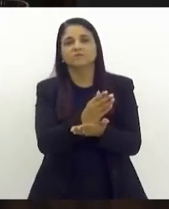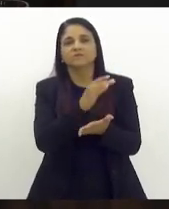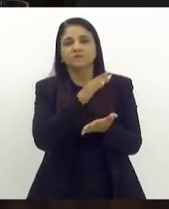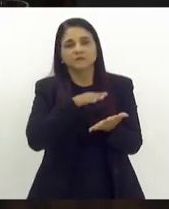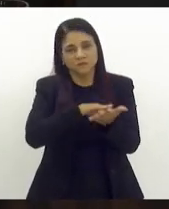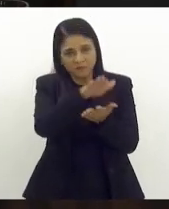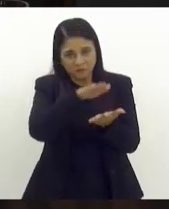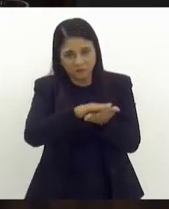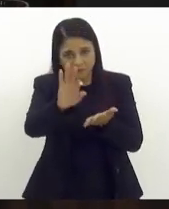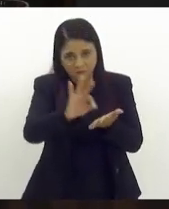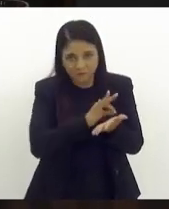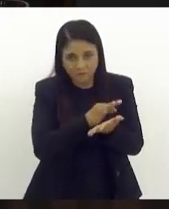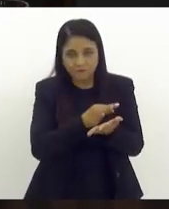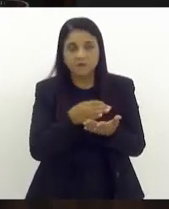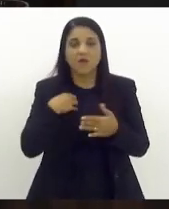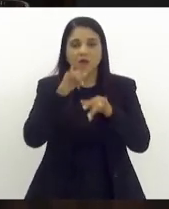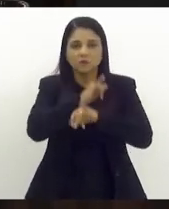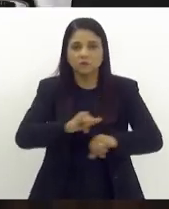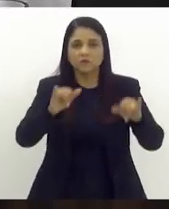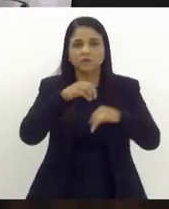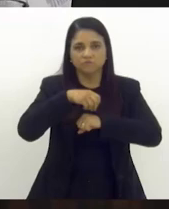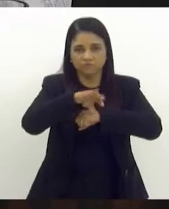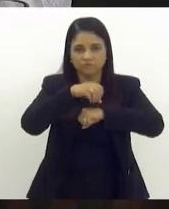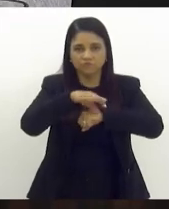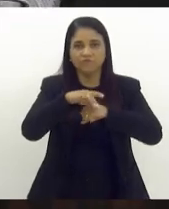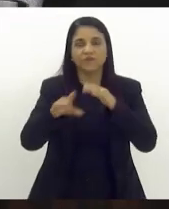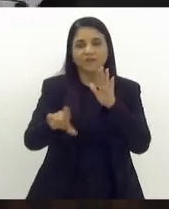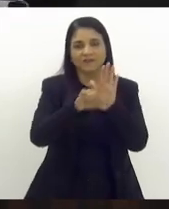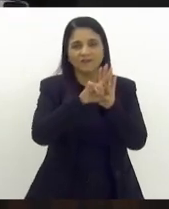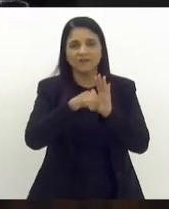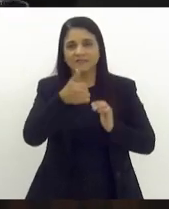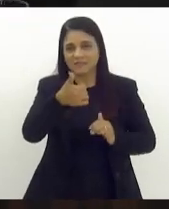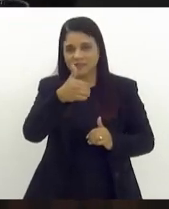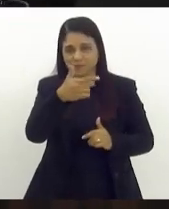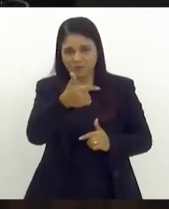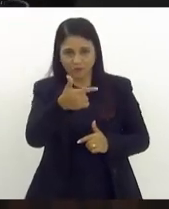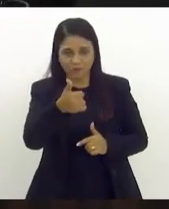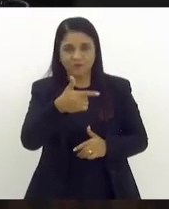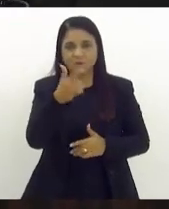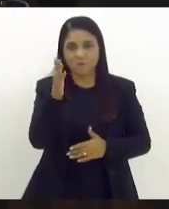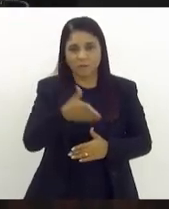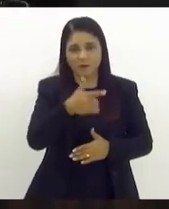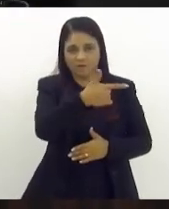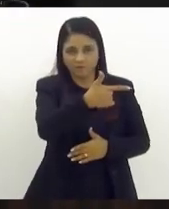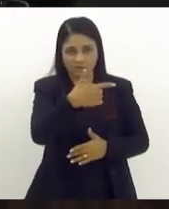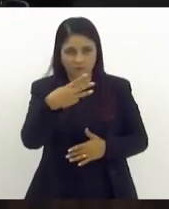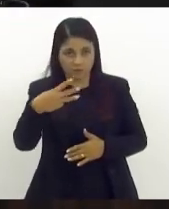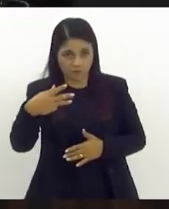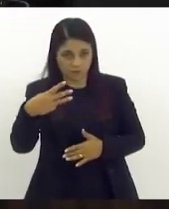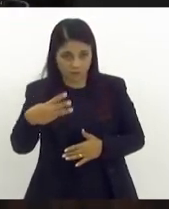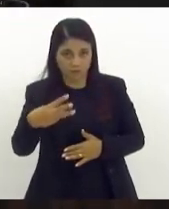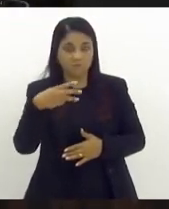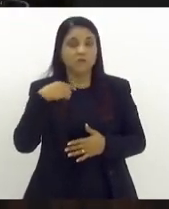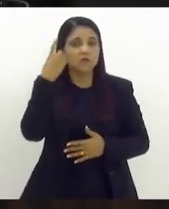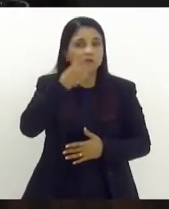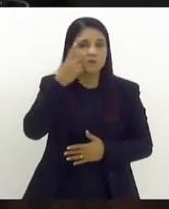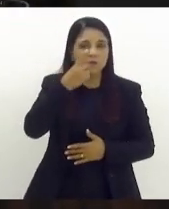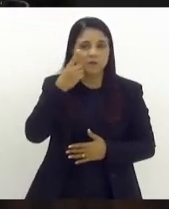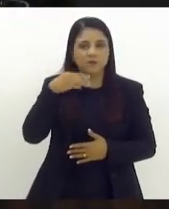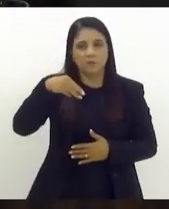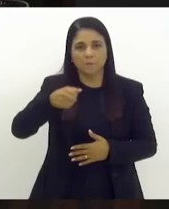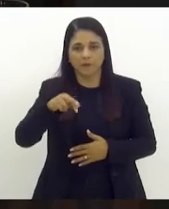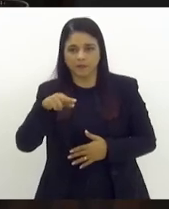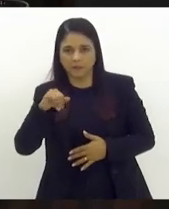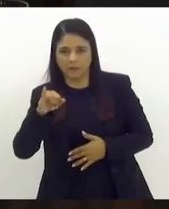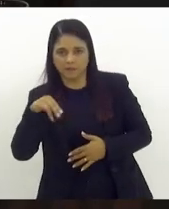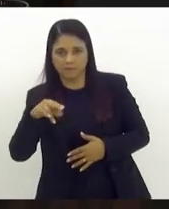à publicação. Anuncio, indicação de legislativa 112, de 23, de autoria da deputada Marina,